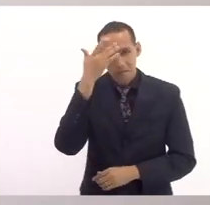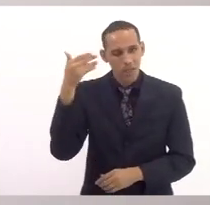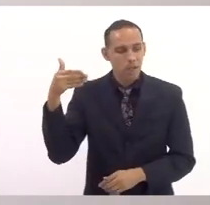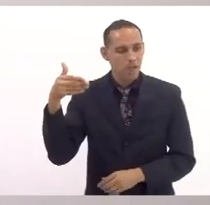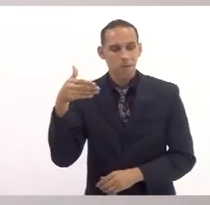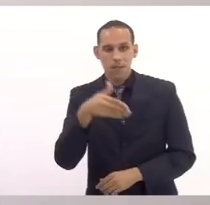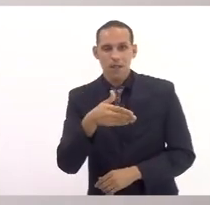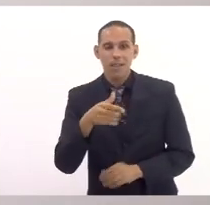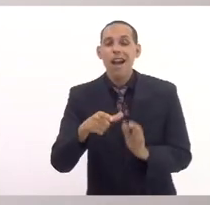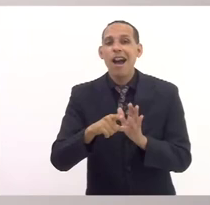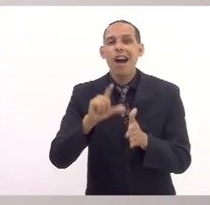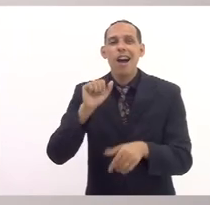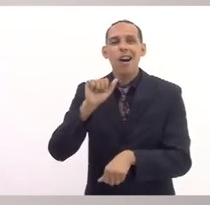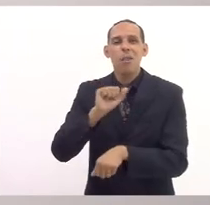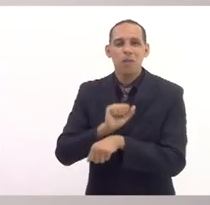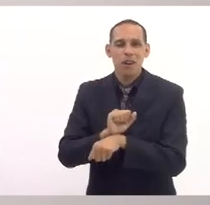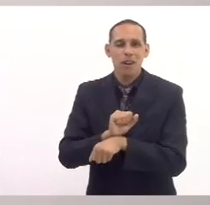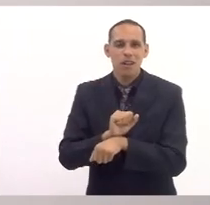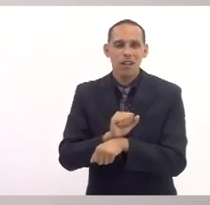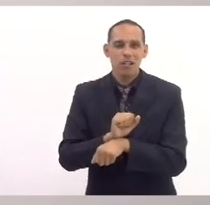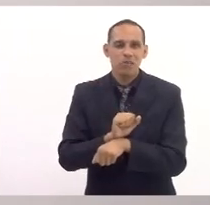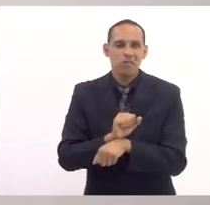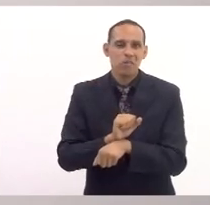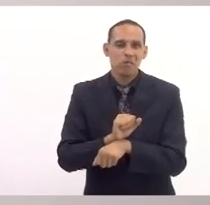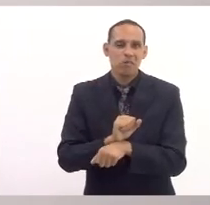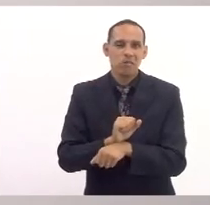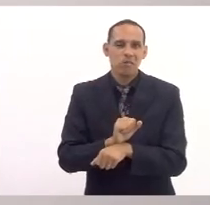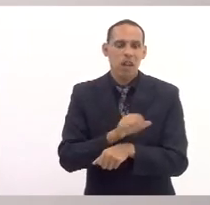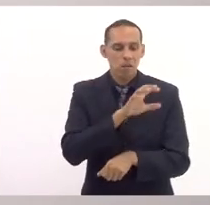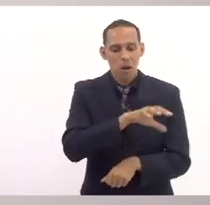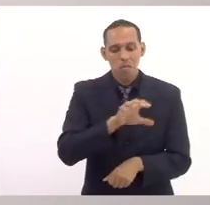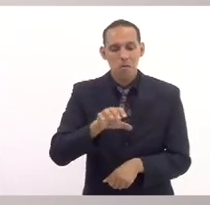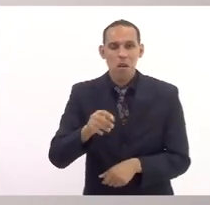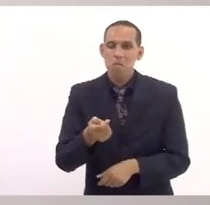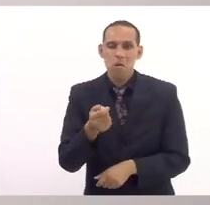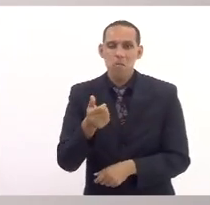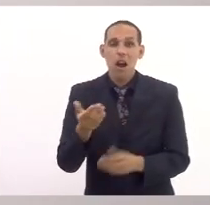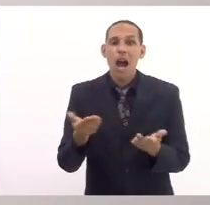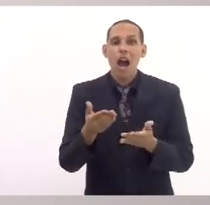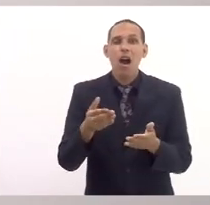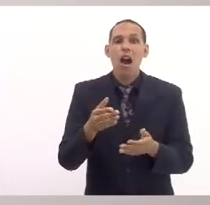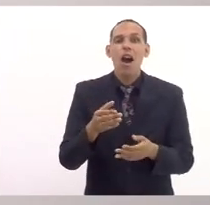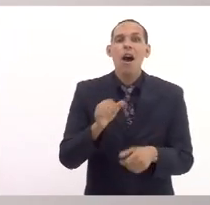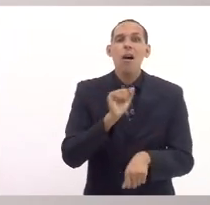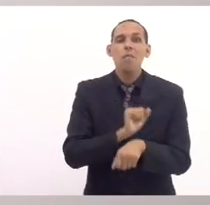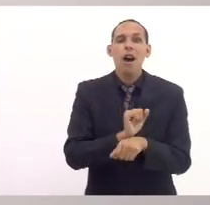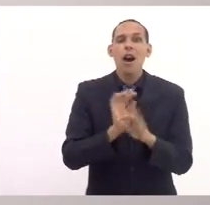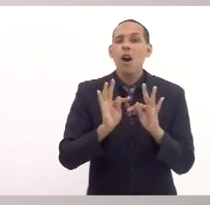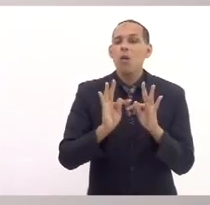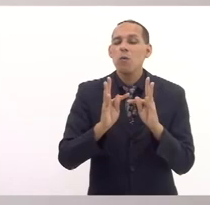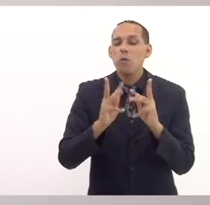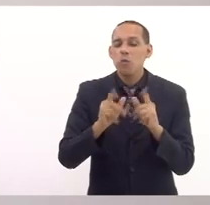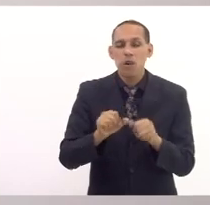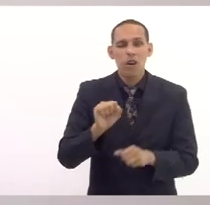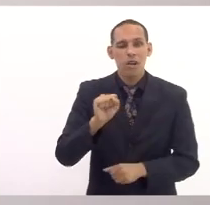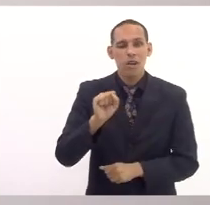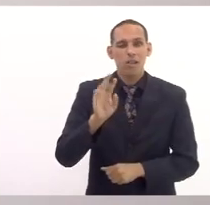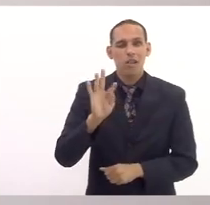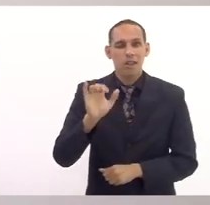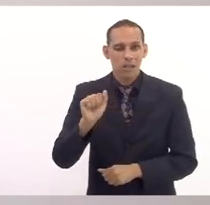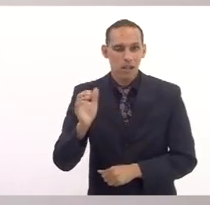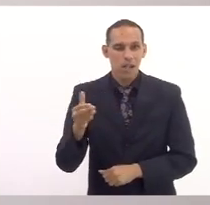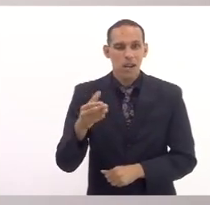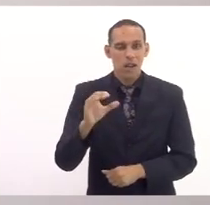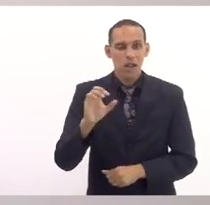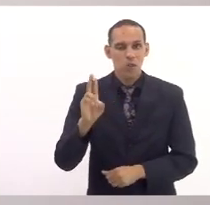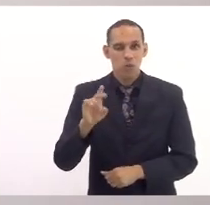ele parava em pouquíssimas estações, né, hoje ele para em todas as estações, de Santa Cruz até Central